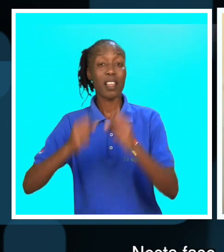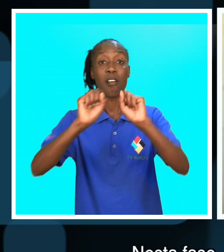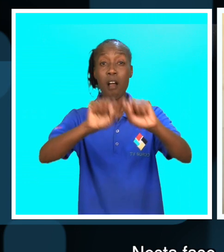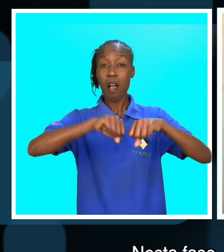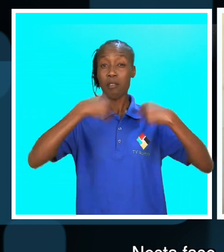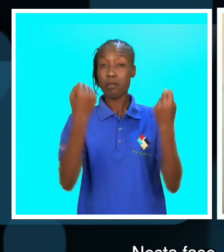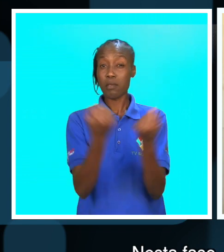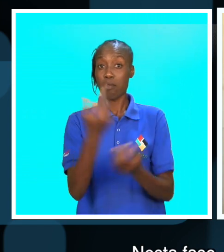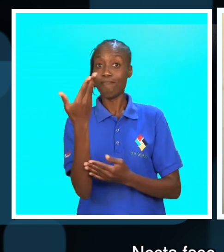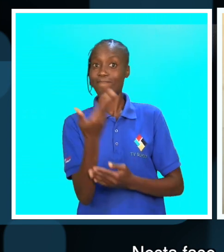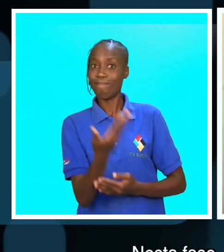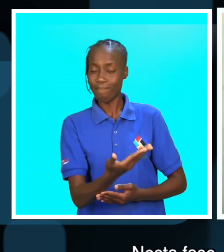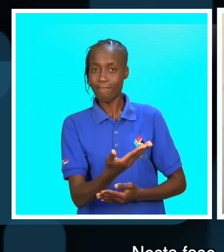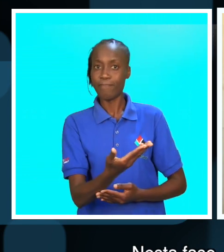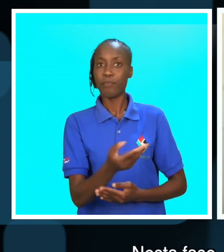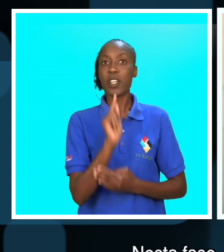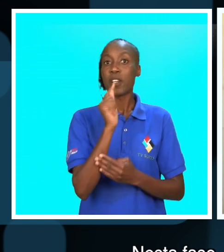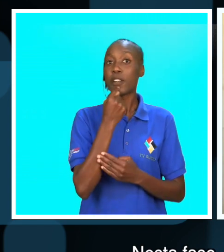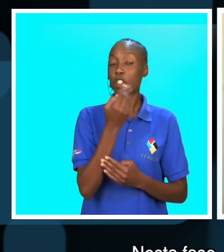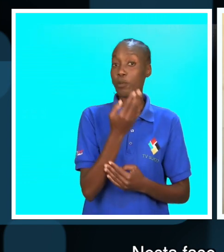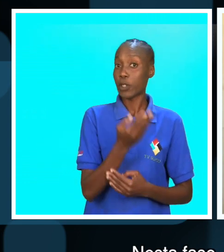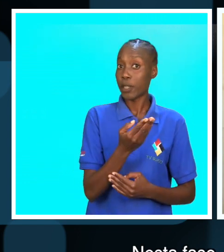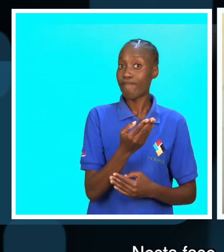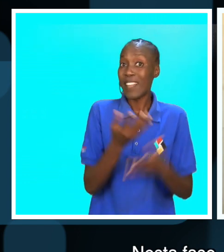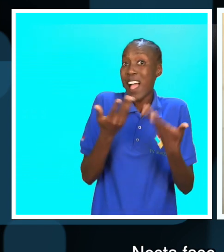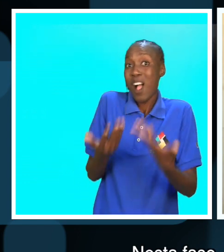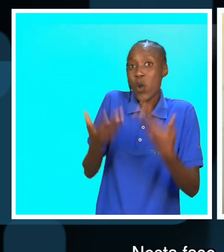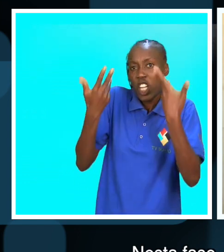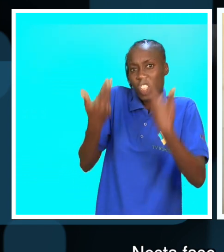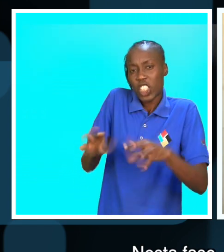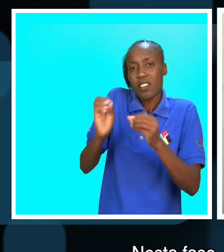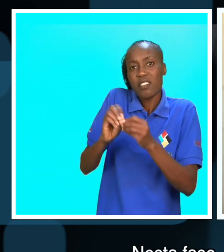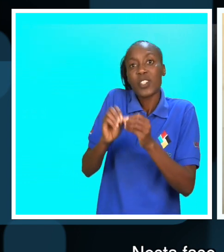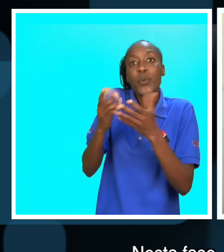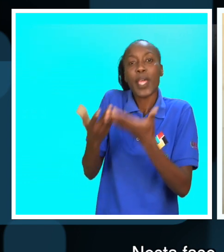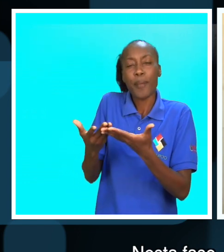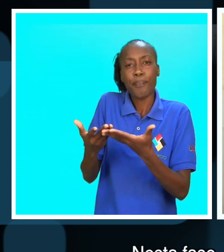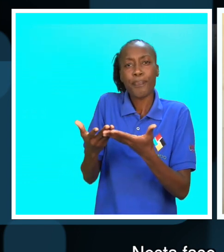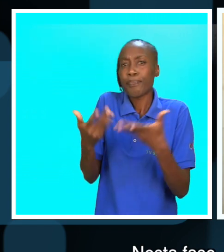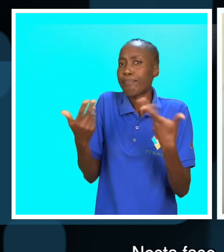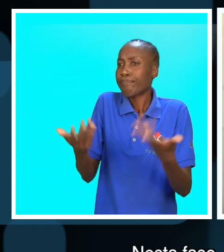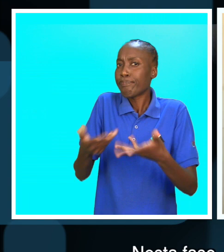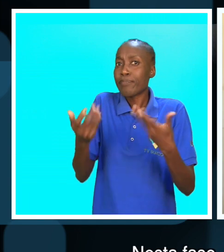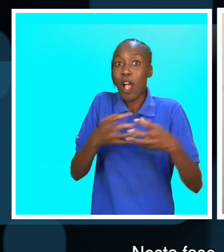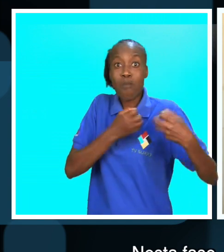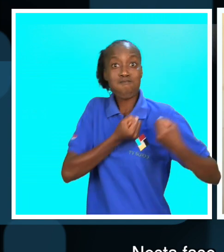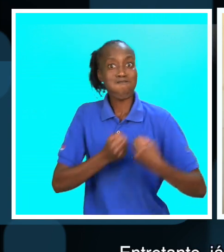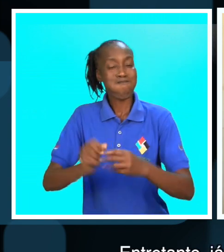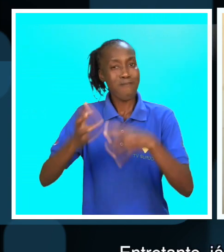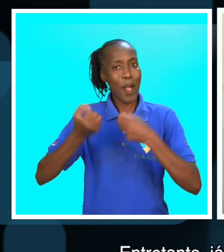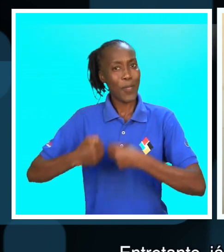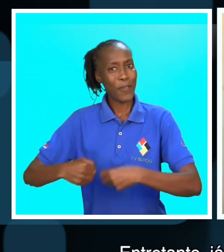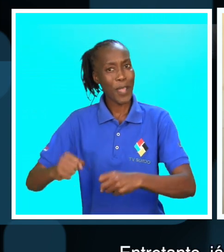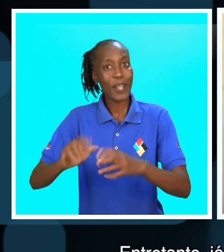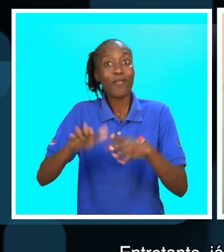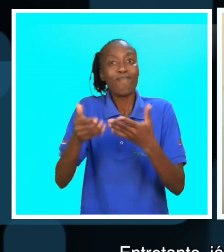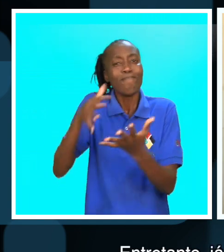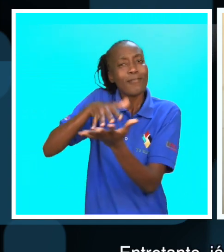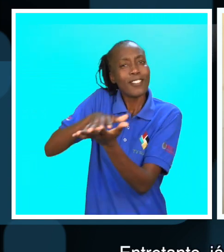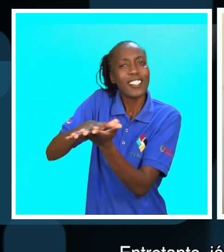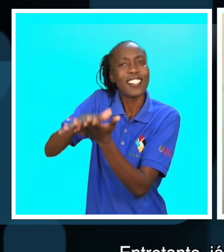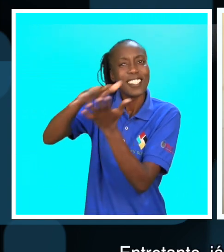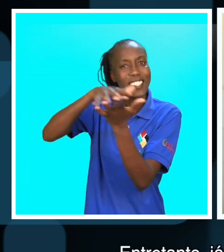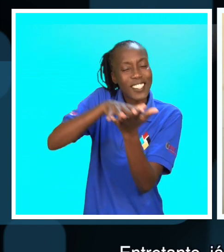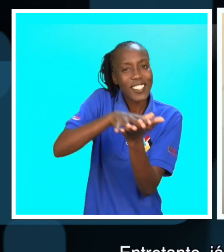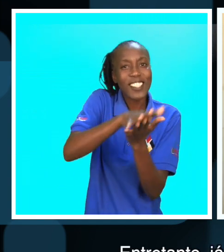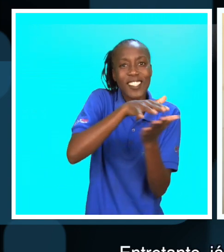Nesta fase, nós fazemos muito atividades para sensibilização da comunidade, se assim se pode dizer. Entretanto, já